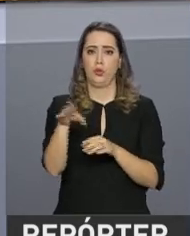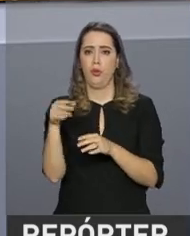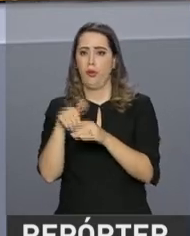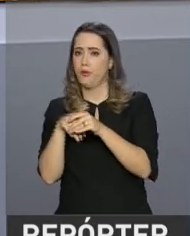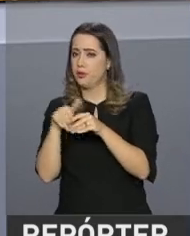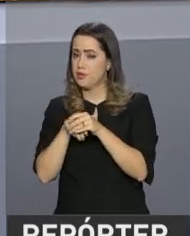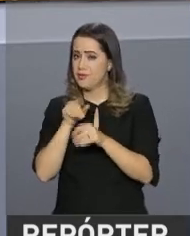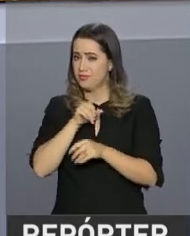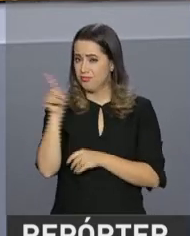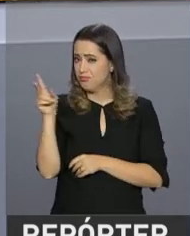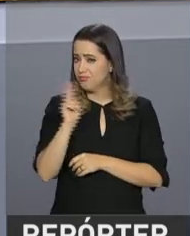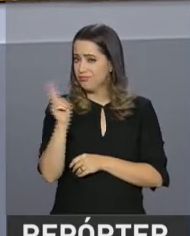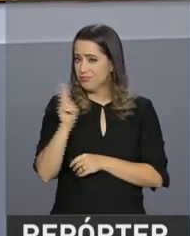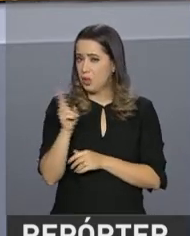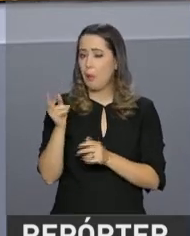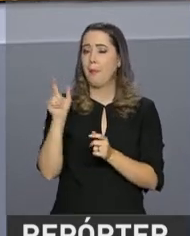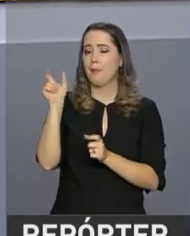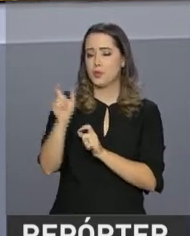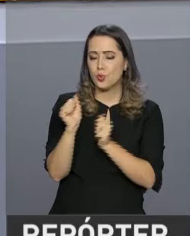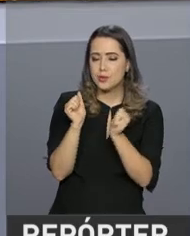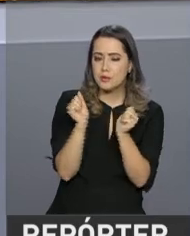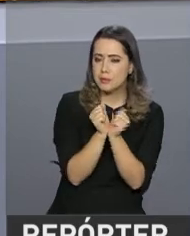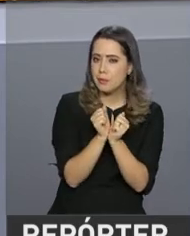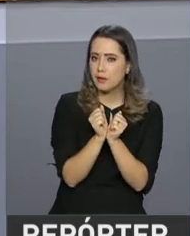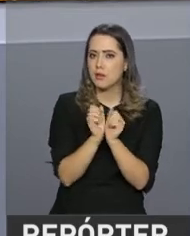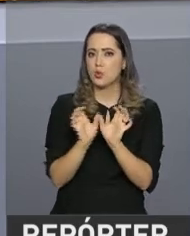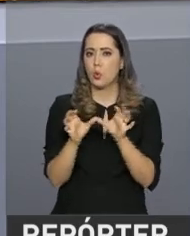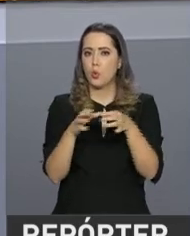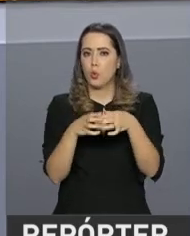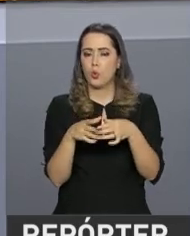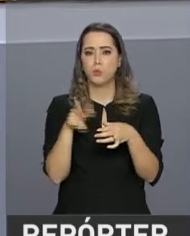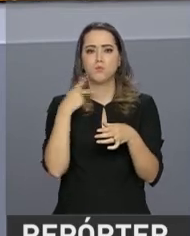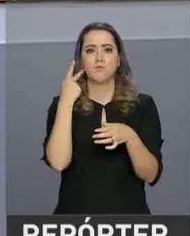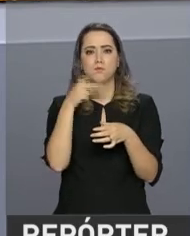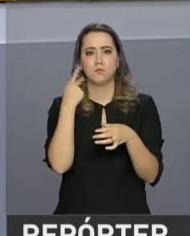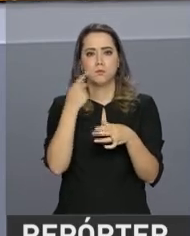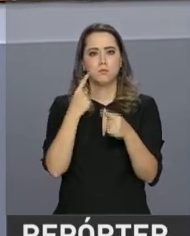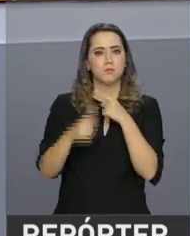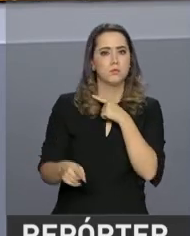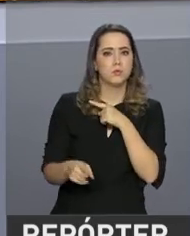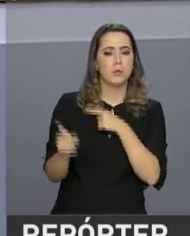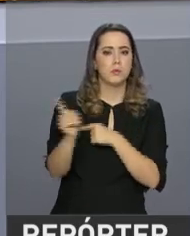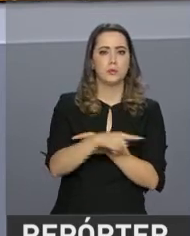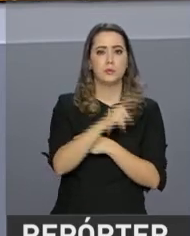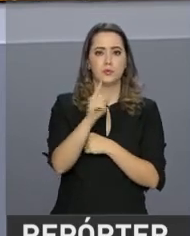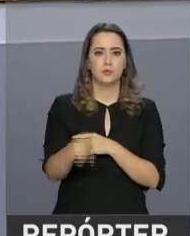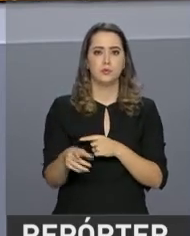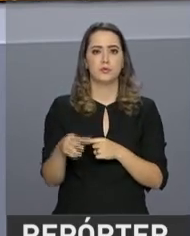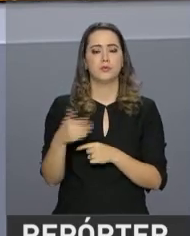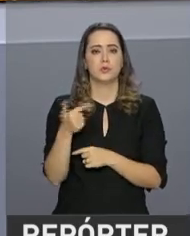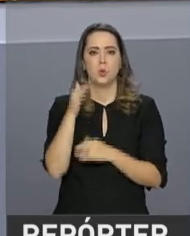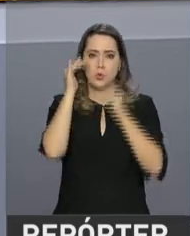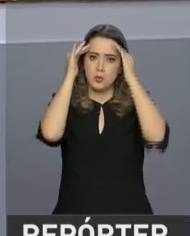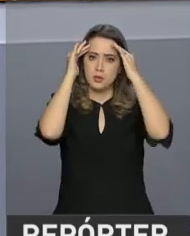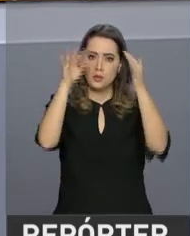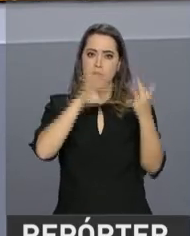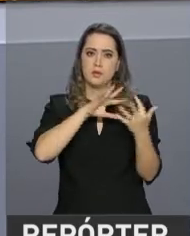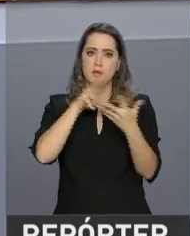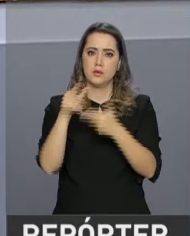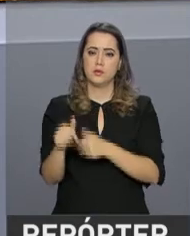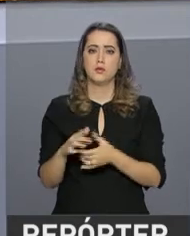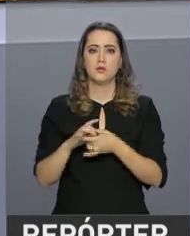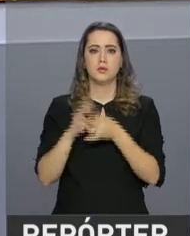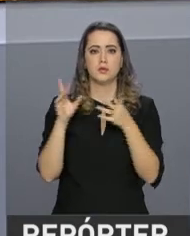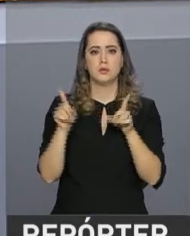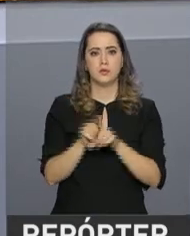vizinho ocorreu com presos políticos partidos e lideranças políticas inabilitados e sem observação internacional